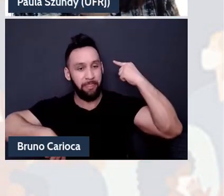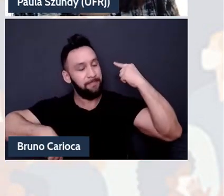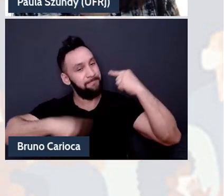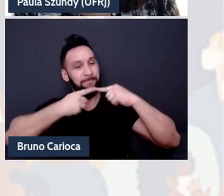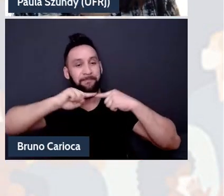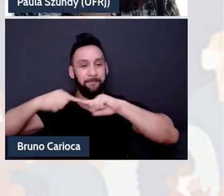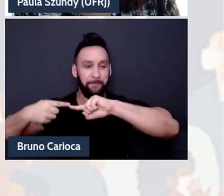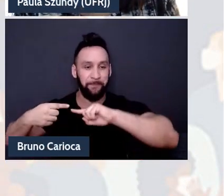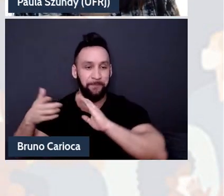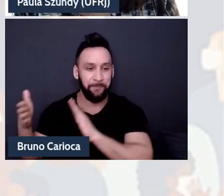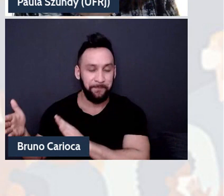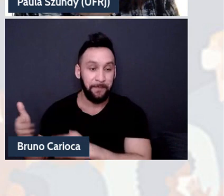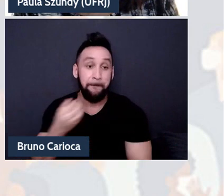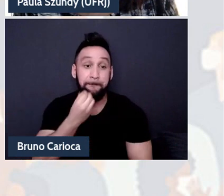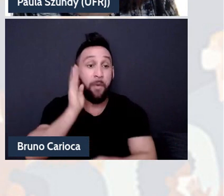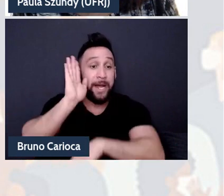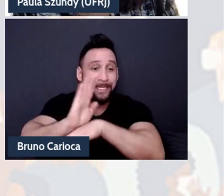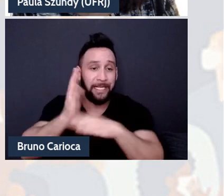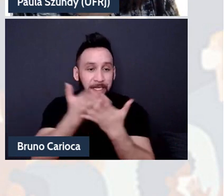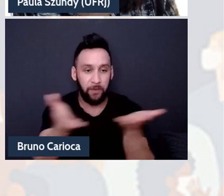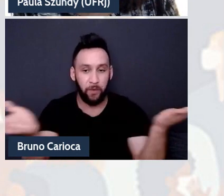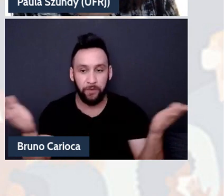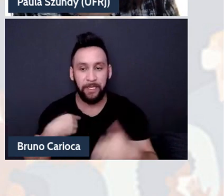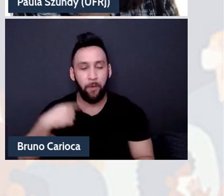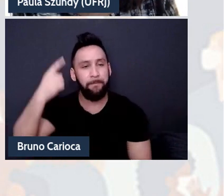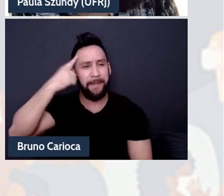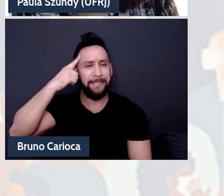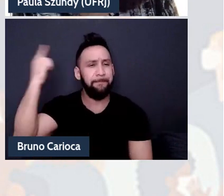pensado inicialmente, né, de